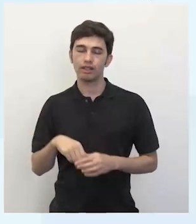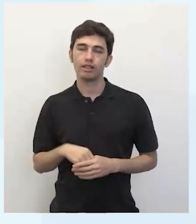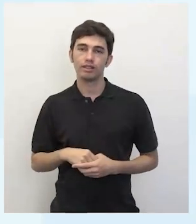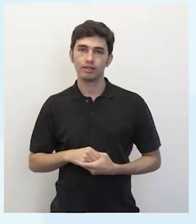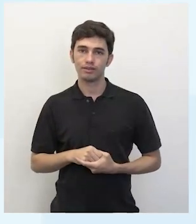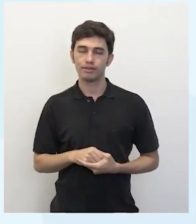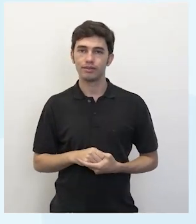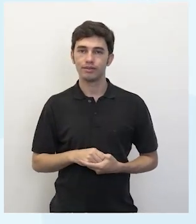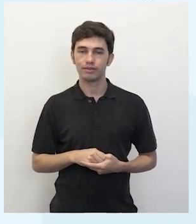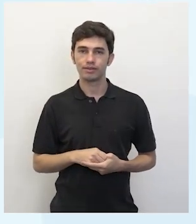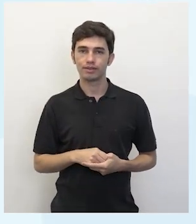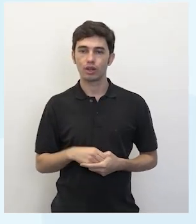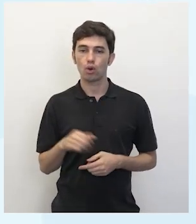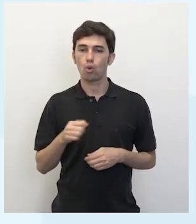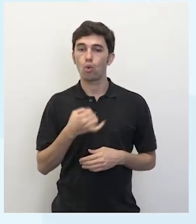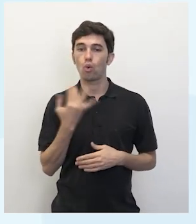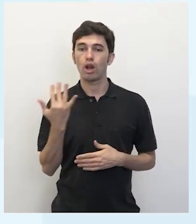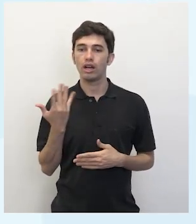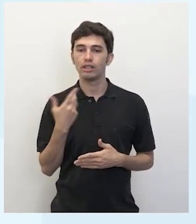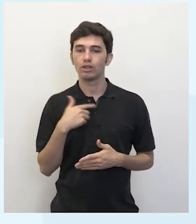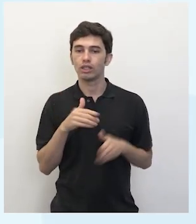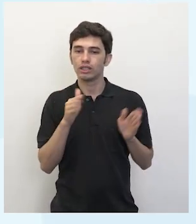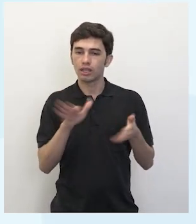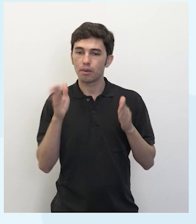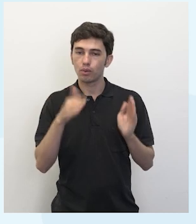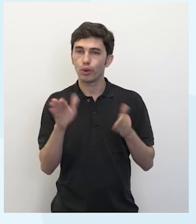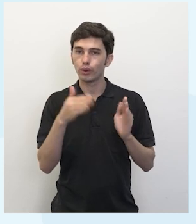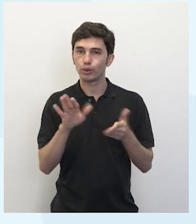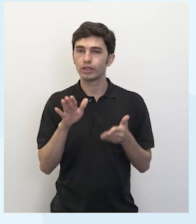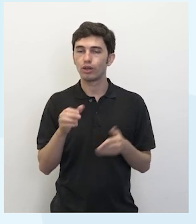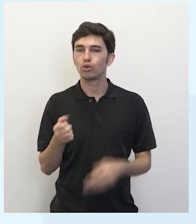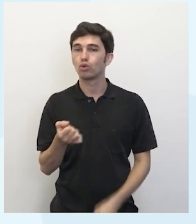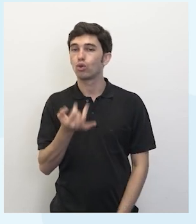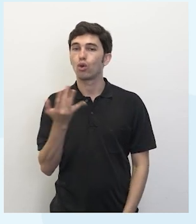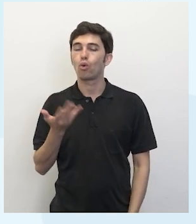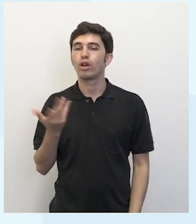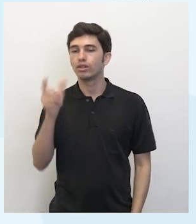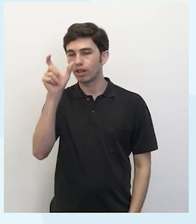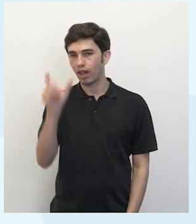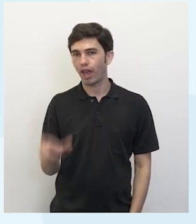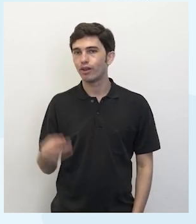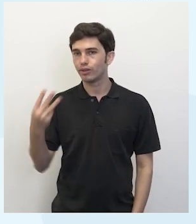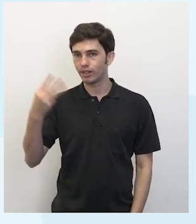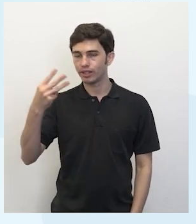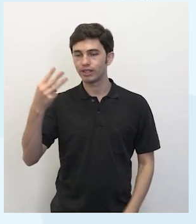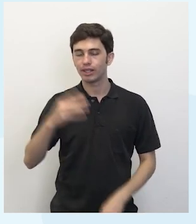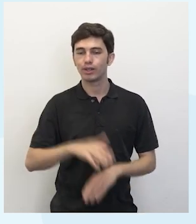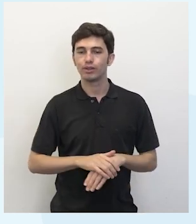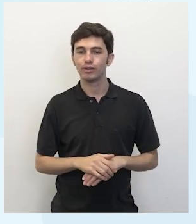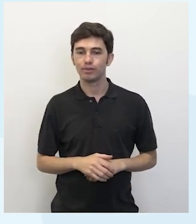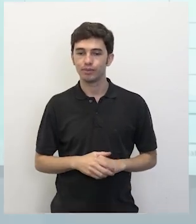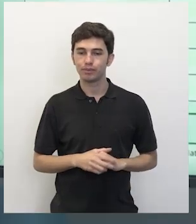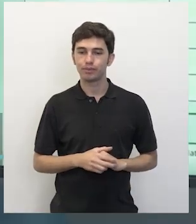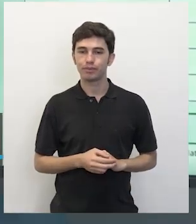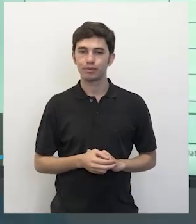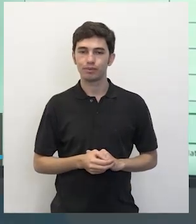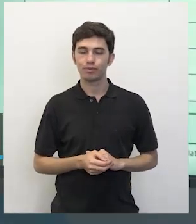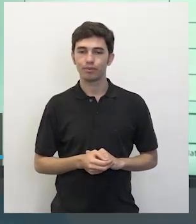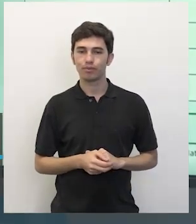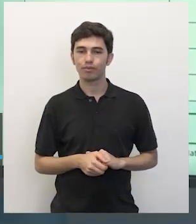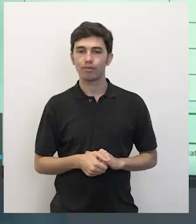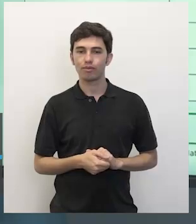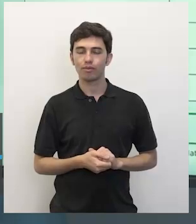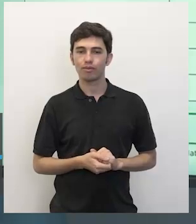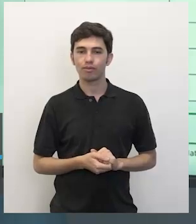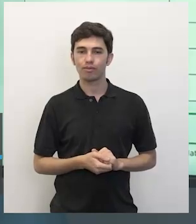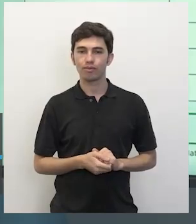determinada quantidade de farinhas, ou seja, se criou o processo de generalização algébrico, né? Então aqui eu vou ter 85, né, que é o que eu produzo com